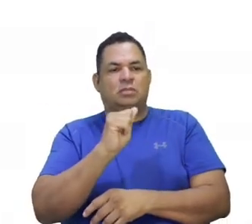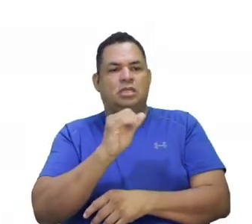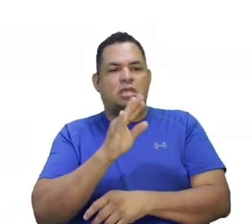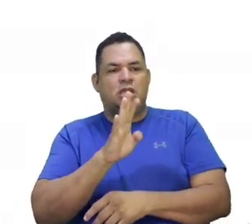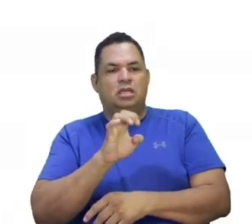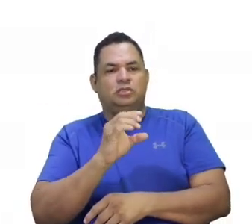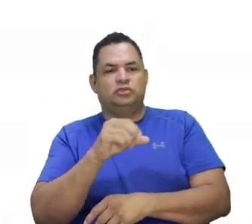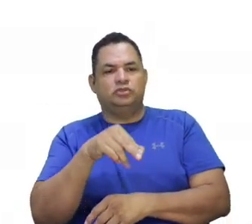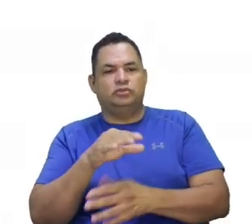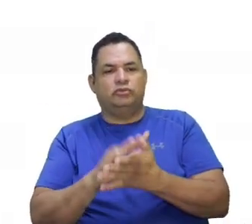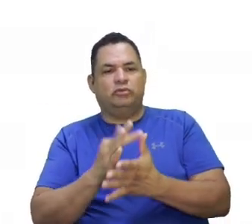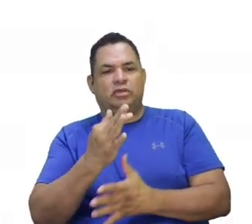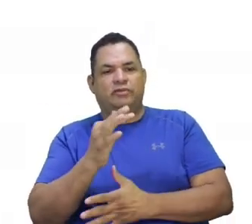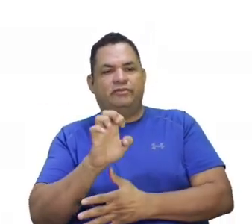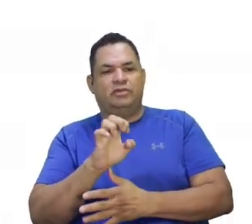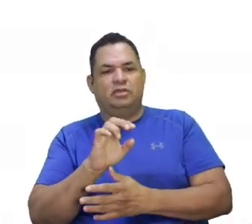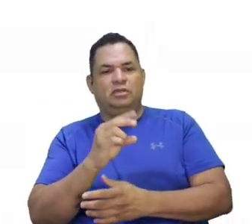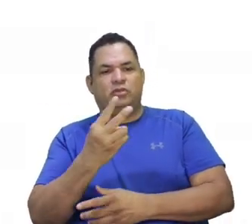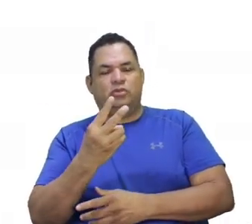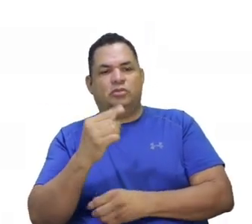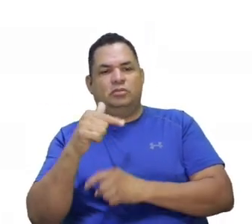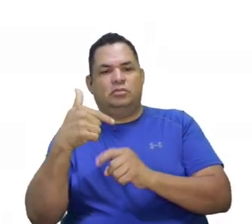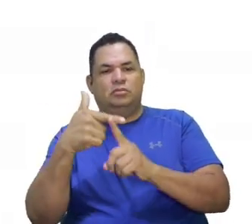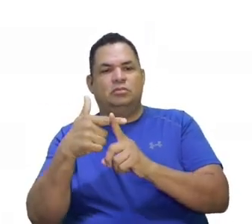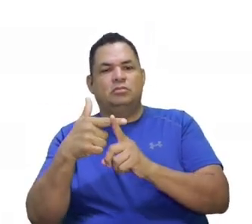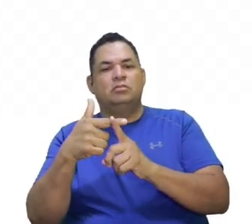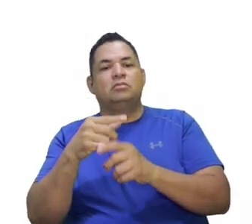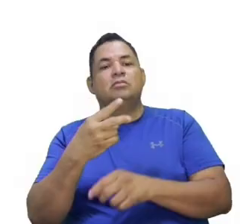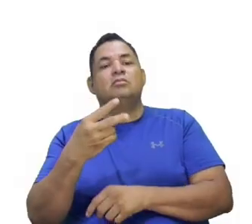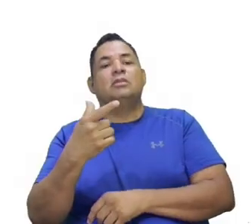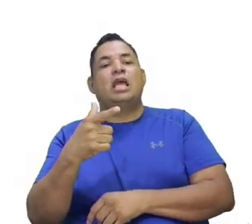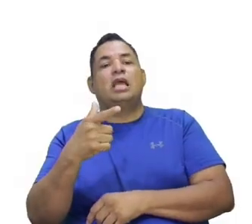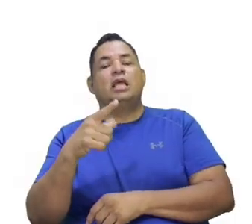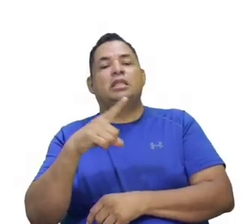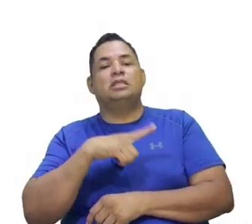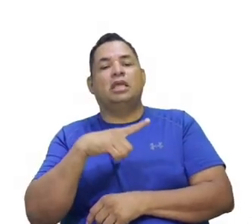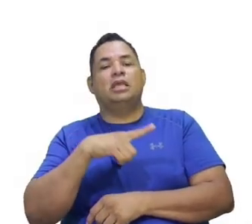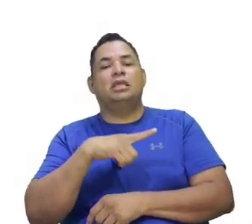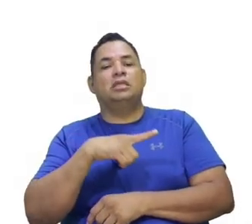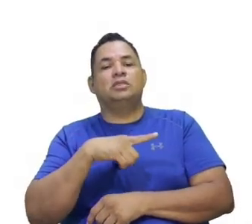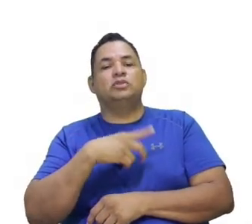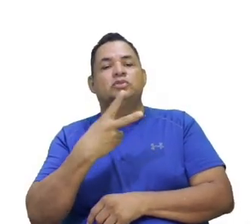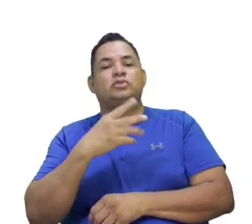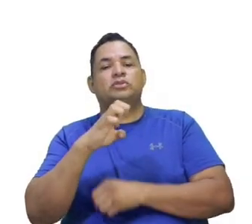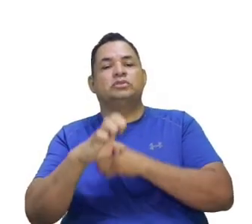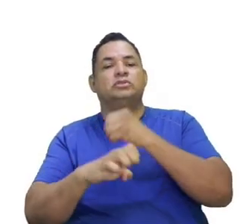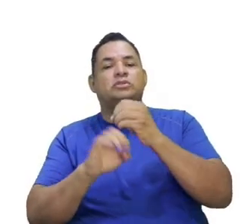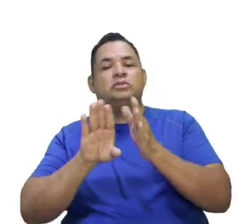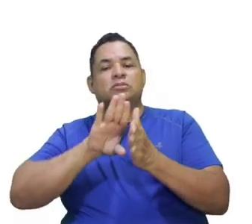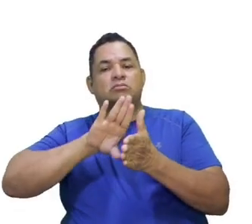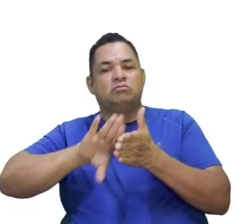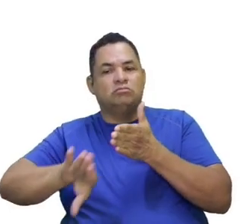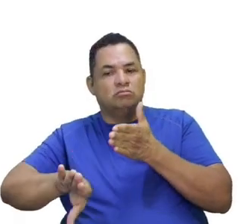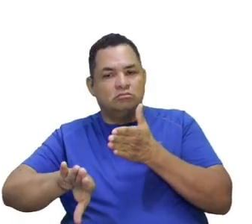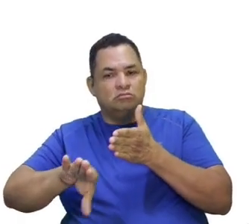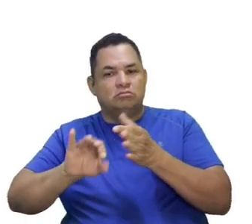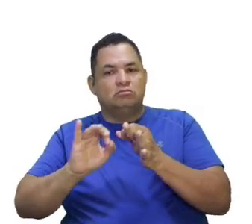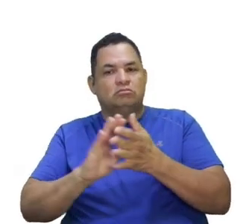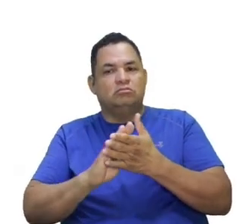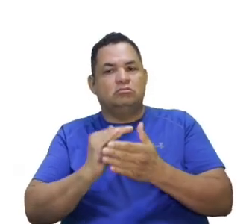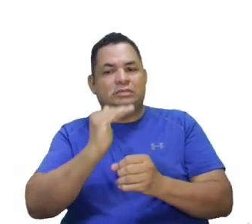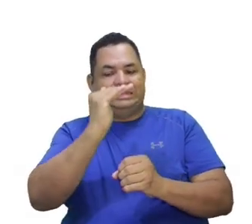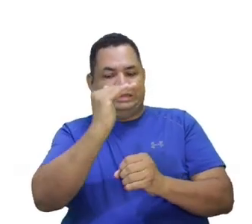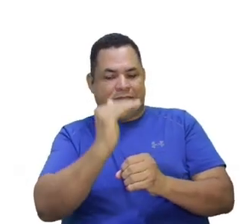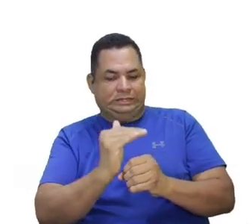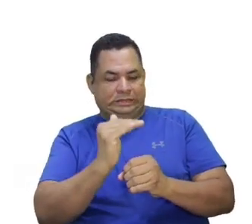ferro 2+, possui 2 elétrons a menos que são retirados do subnível